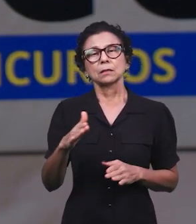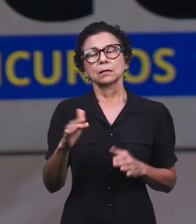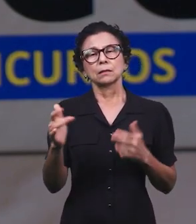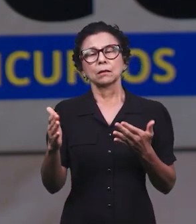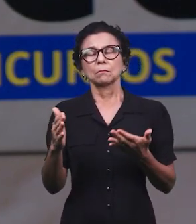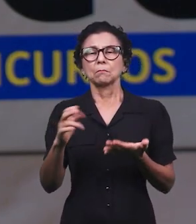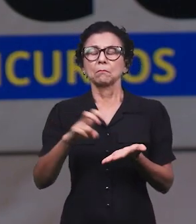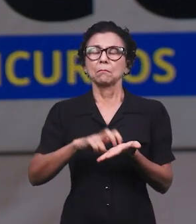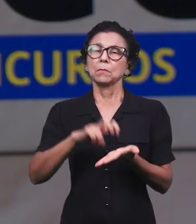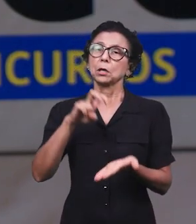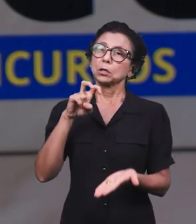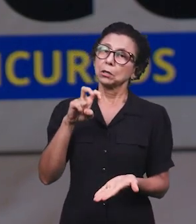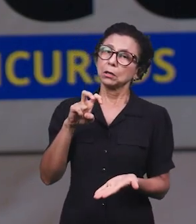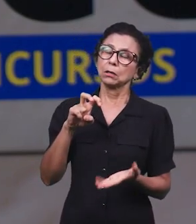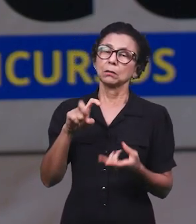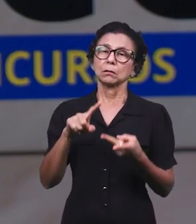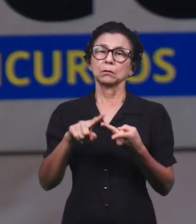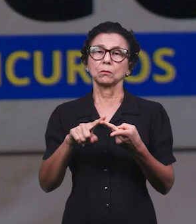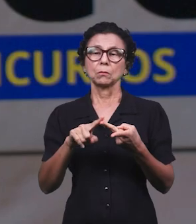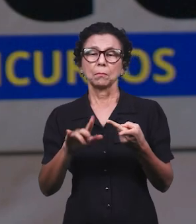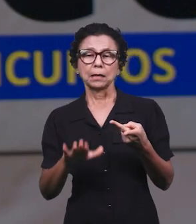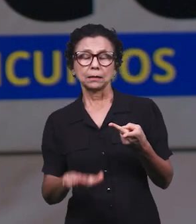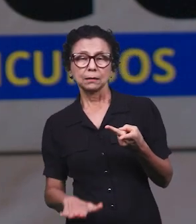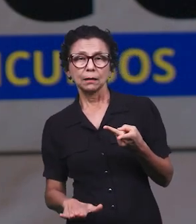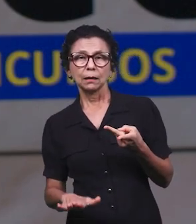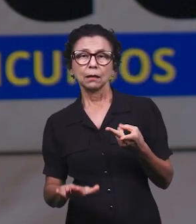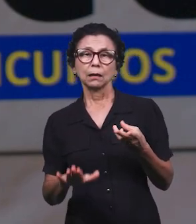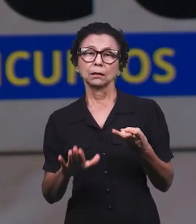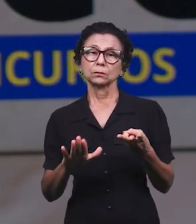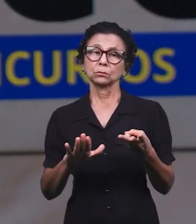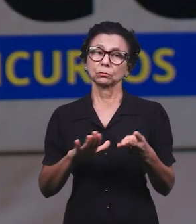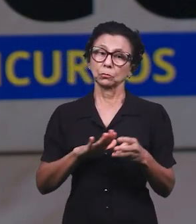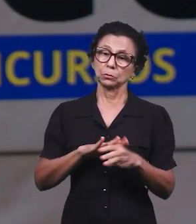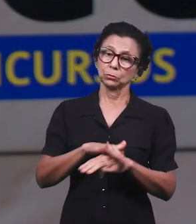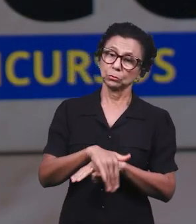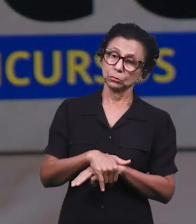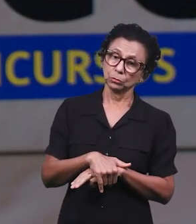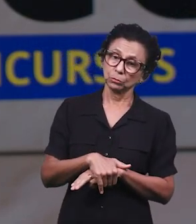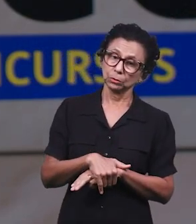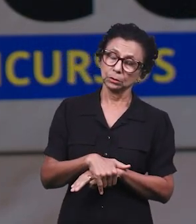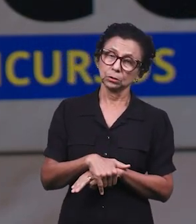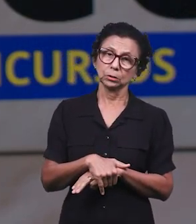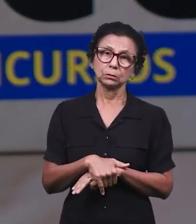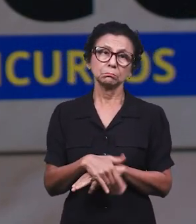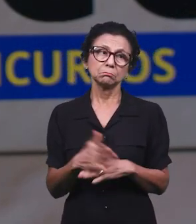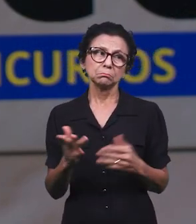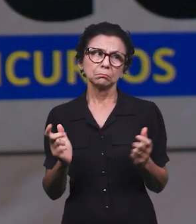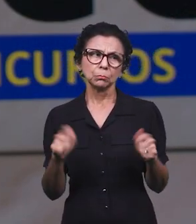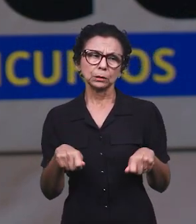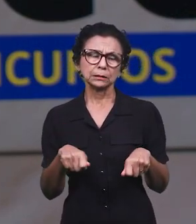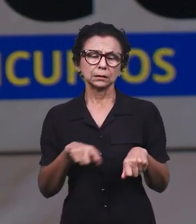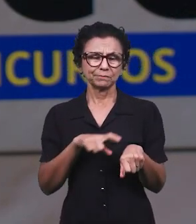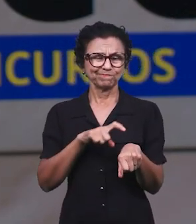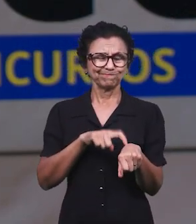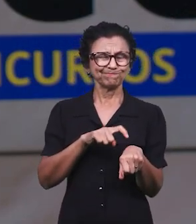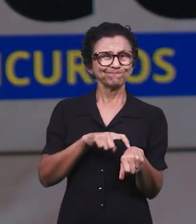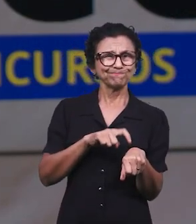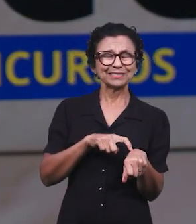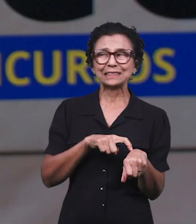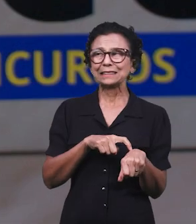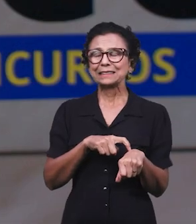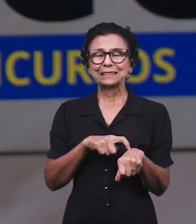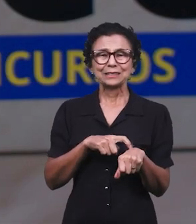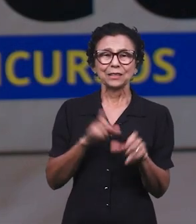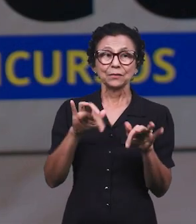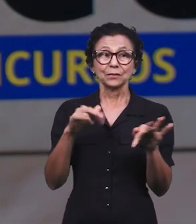da manhã, outro na parte da tarde, outro à noite. Eventualmente, você pode conseguir estudar mais aos